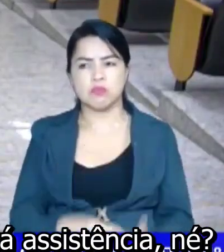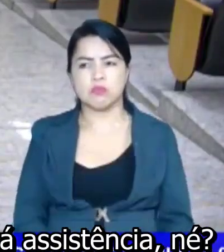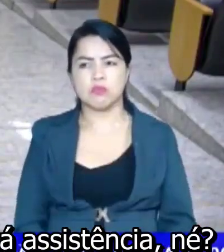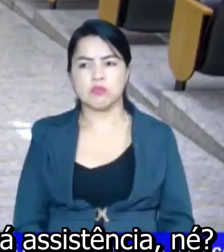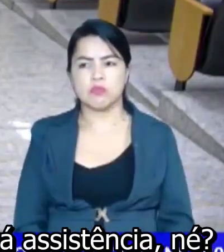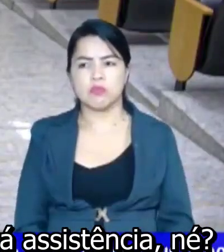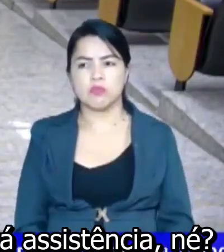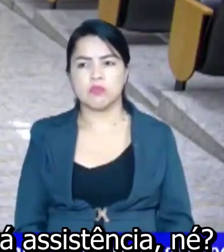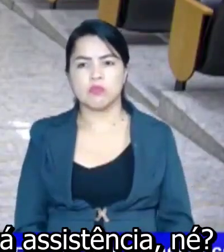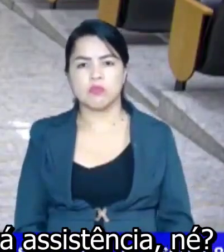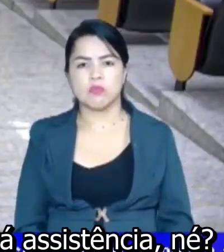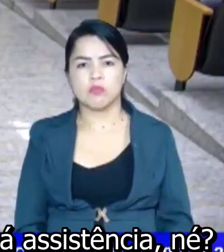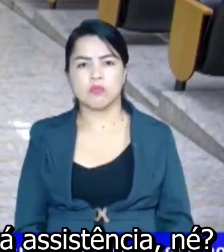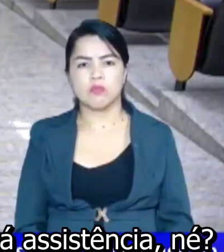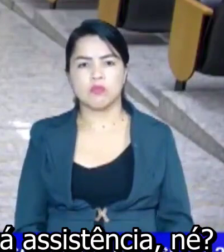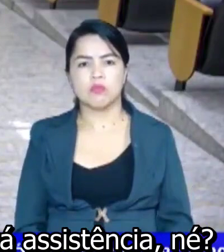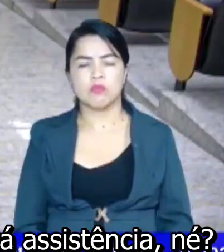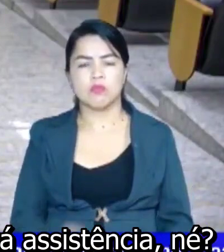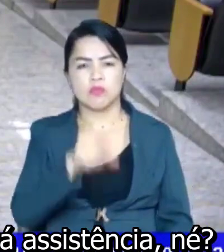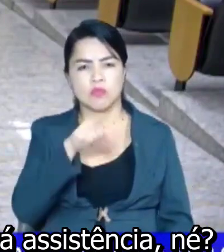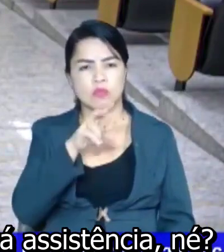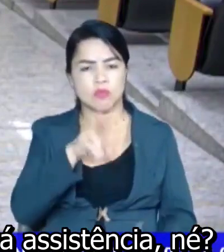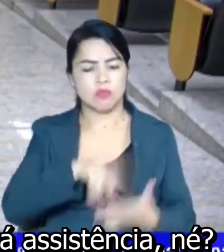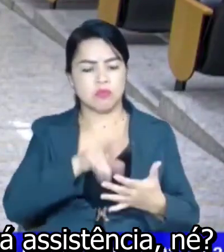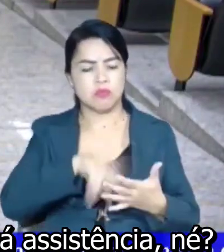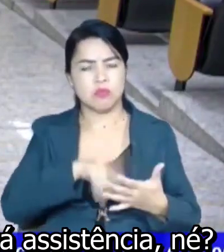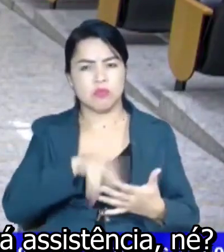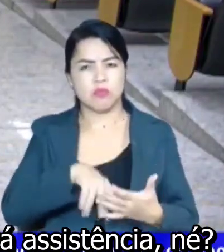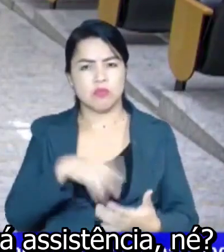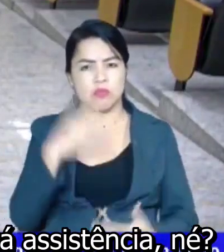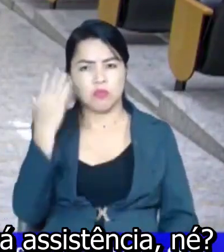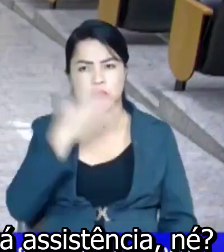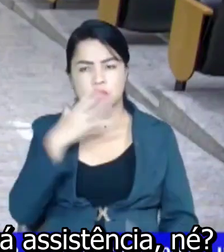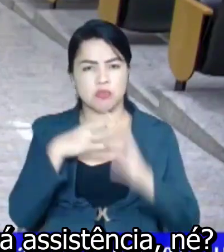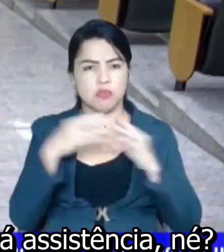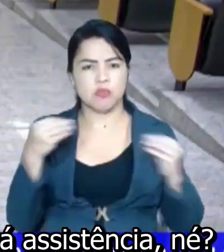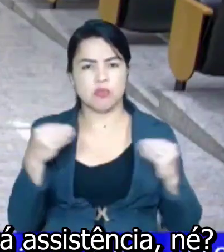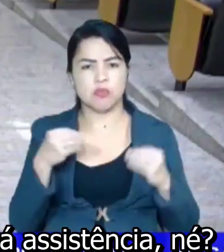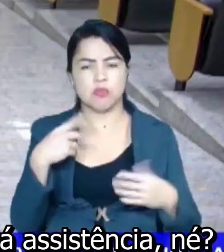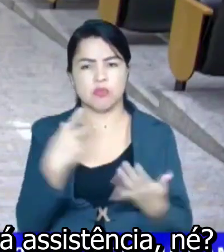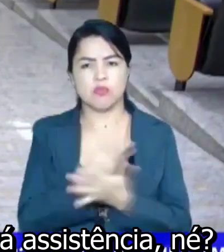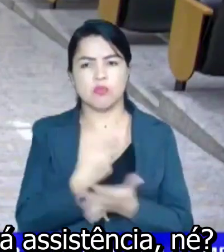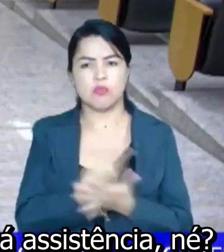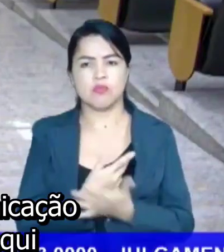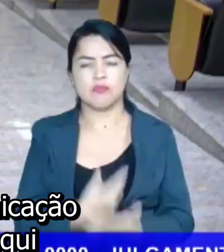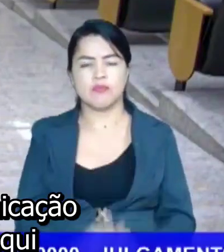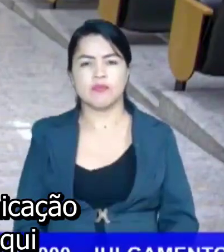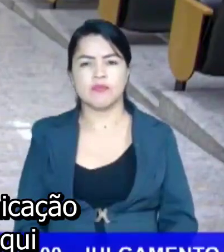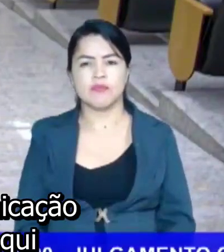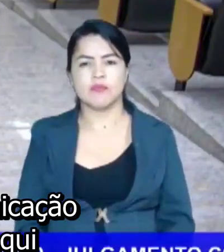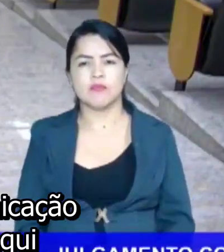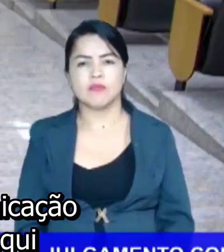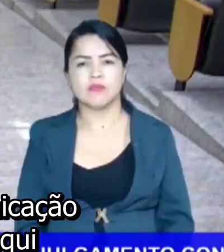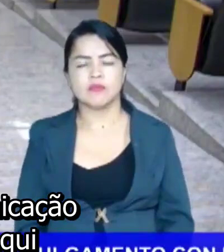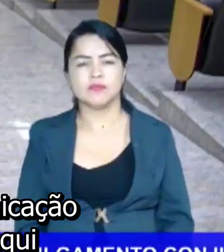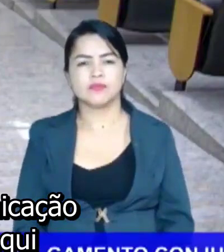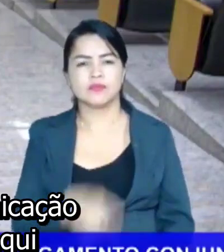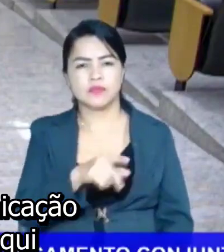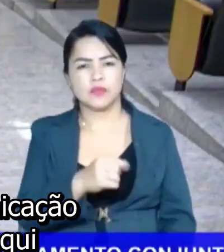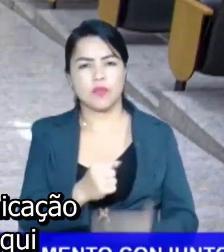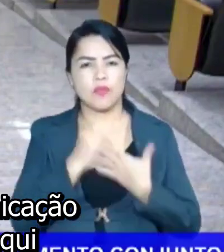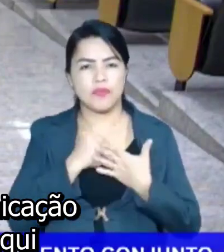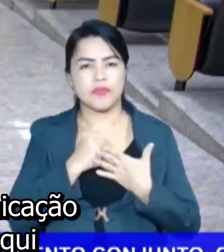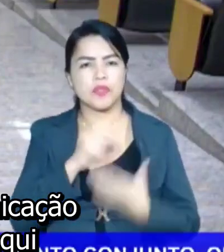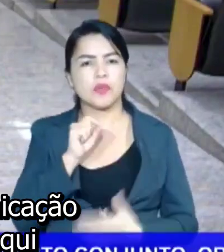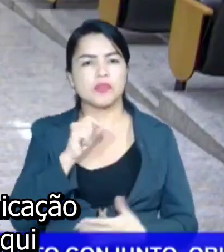ampla do plenário, a secretária judiciária Milene se levanta, caminha para o lado esquerdo. Assistência, né,